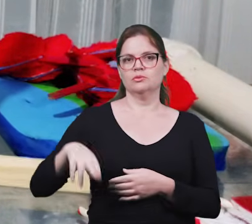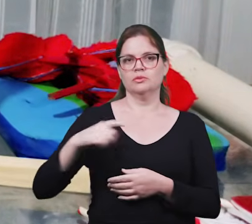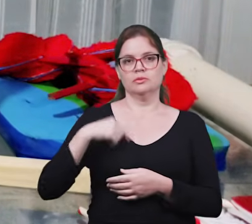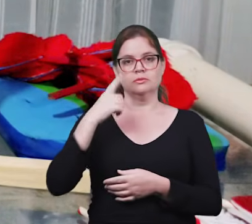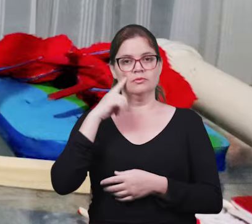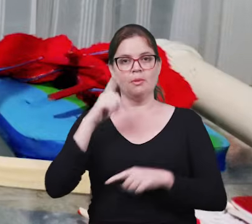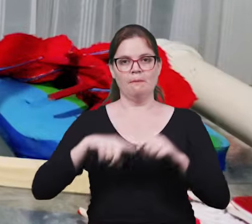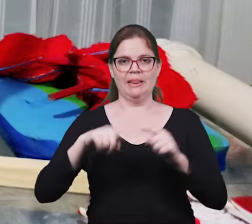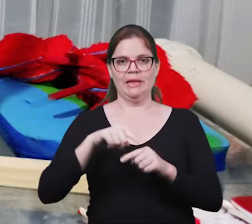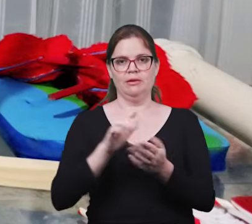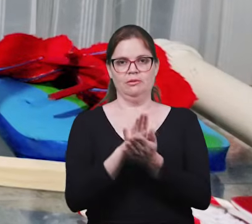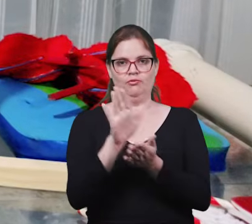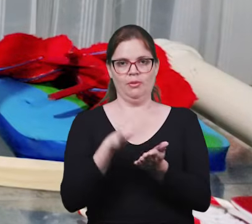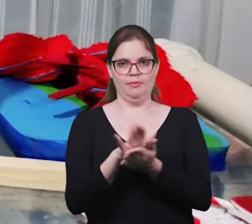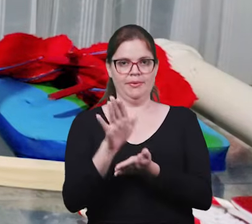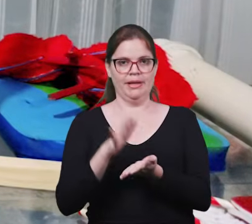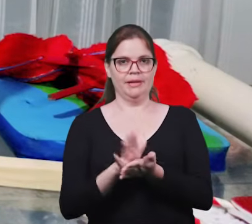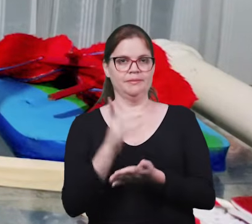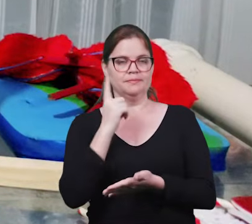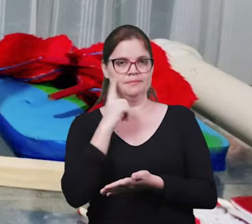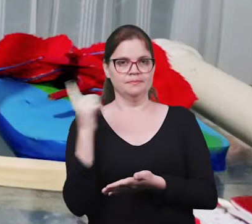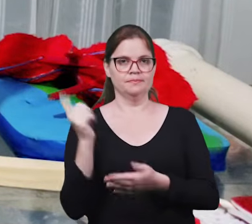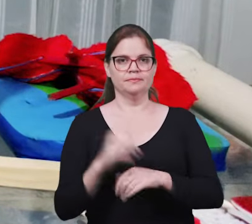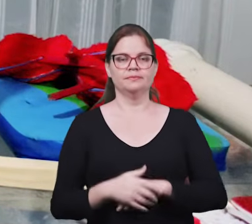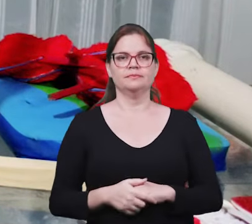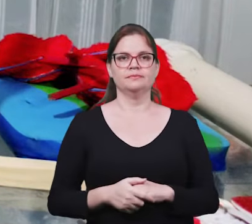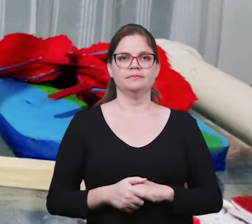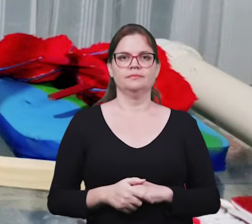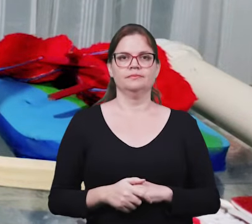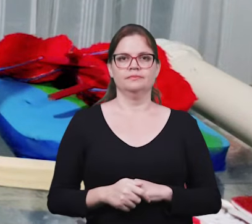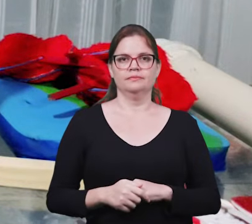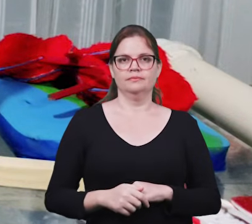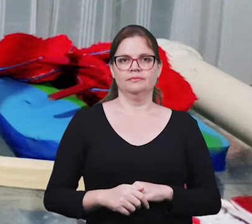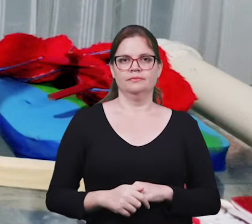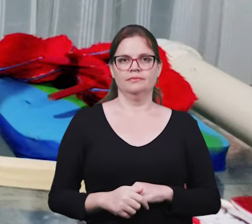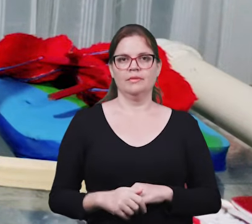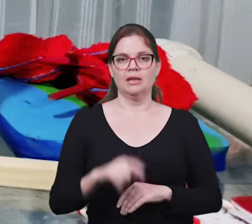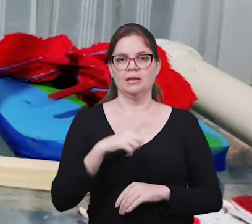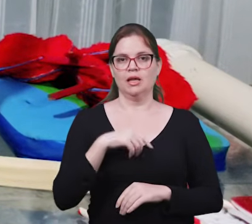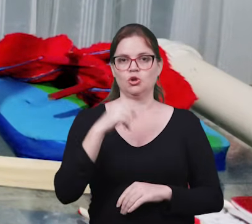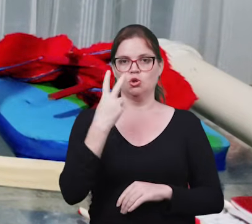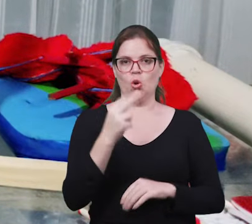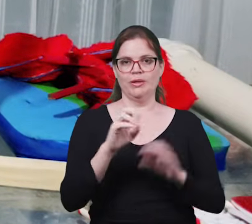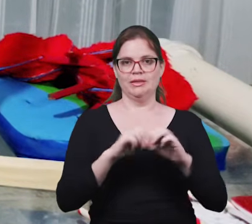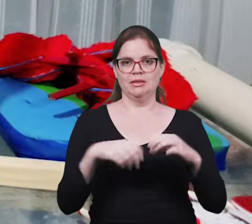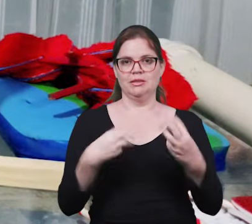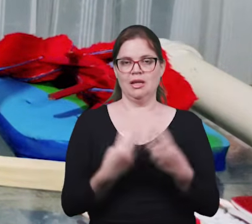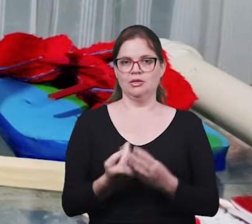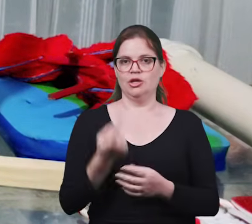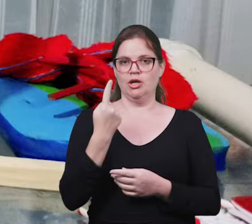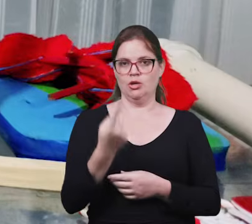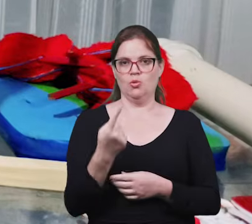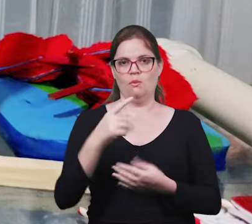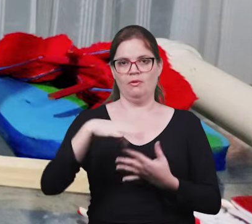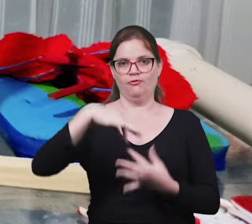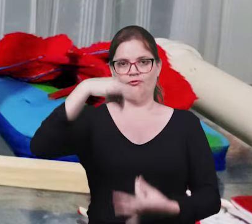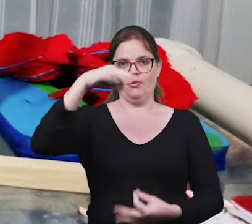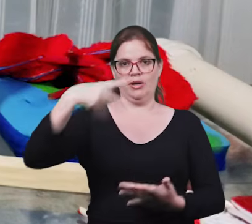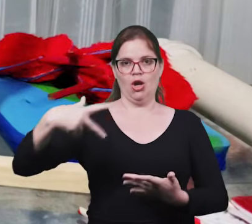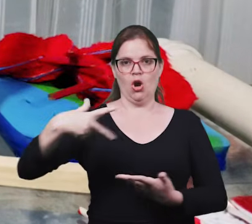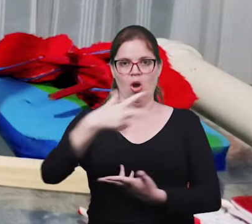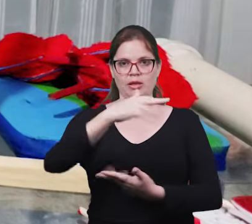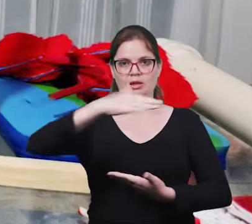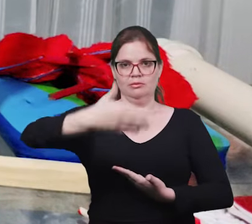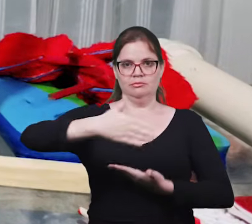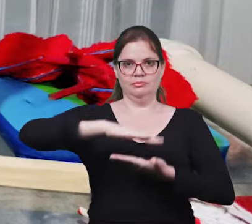utilizando aqui o material impresso. Eu imprimi o material, dois slides em uma folha, recortei, e aí eu posso trabalhar com